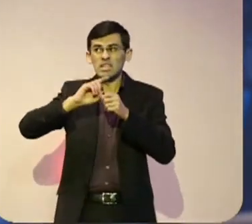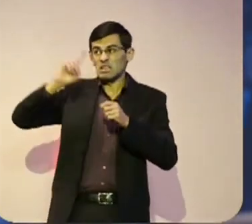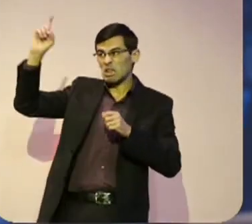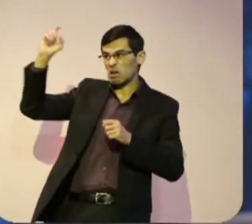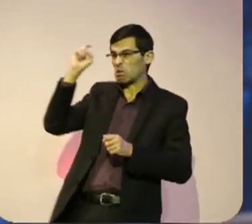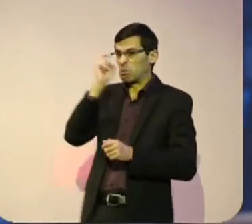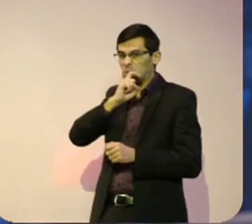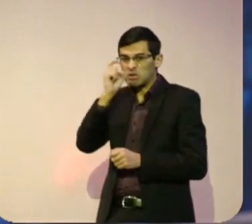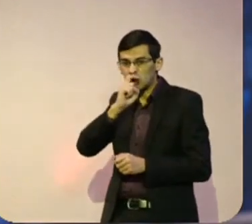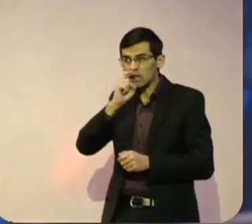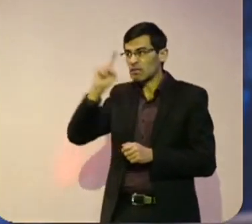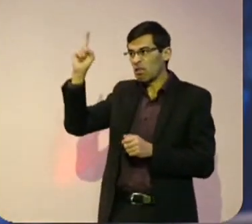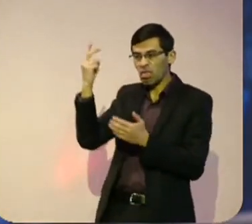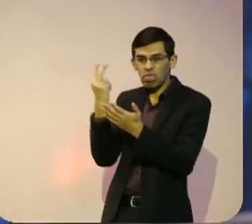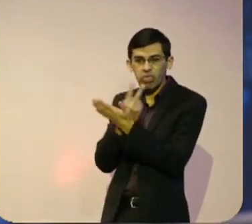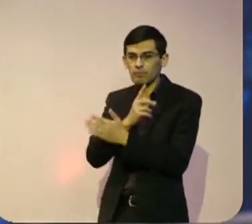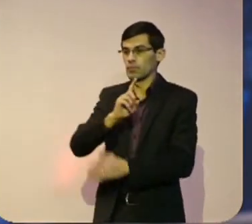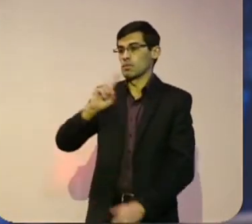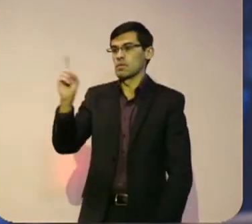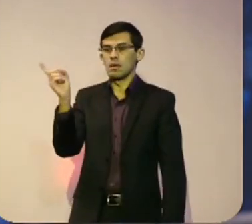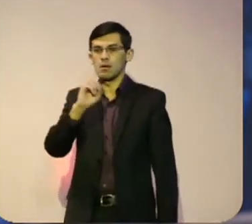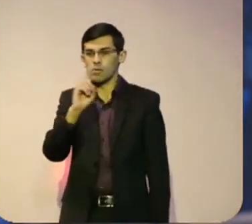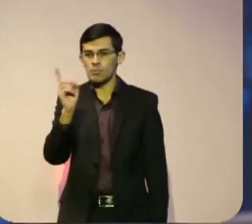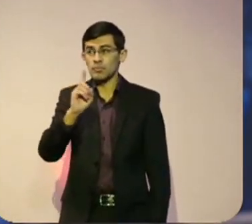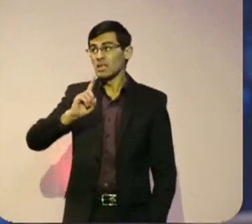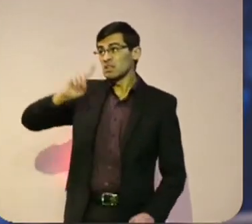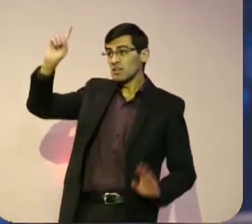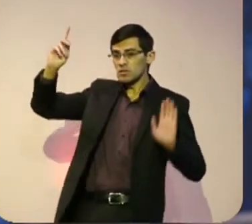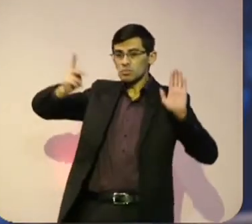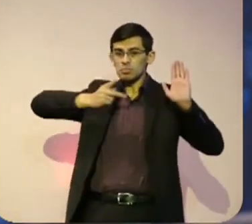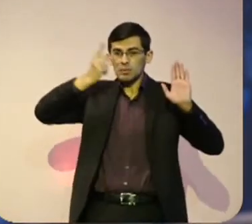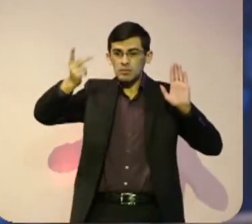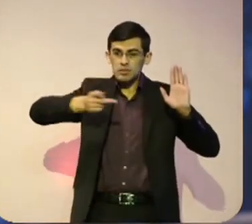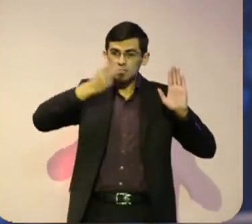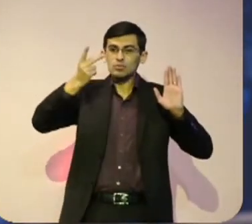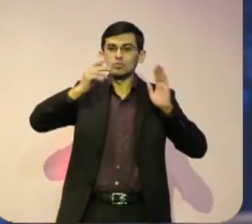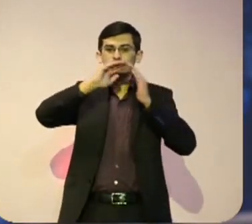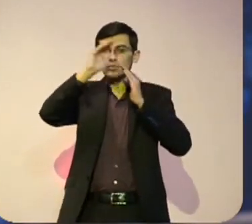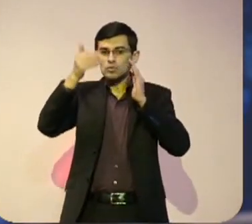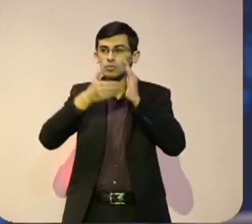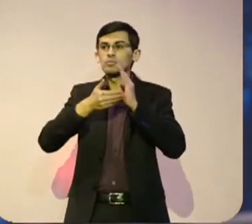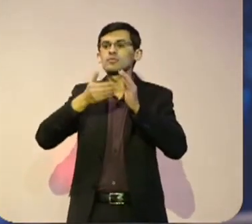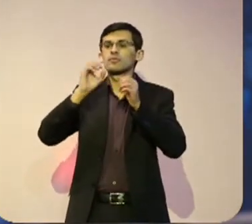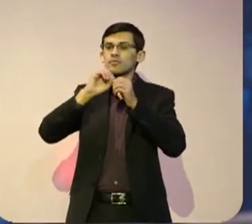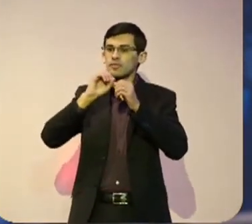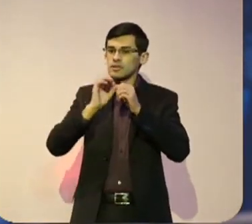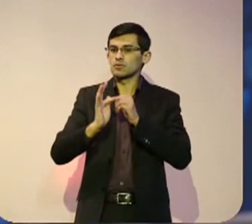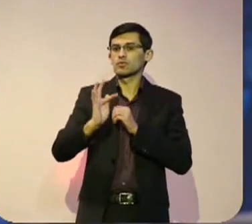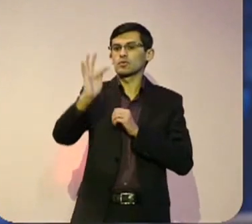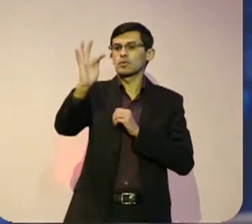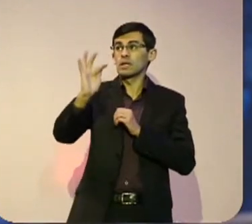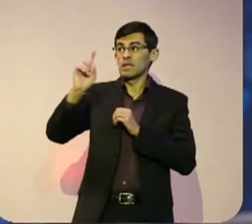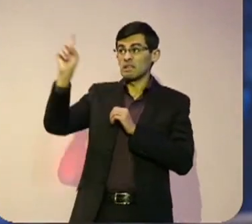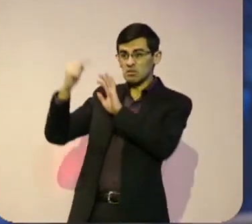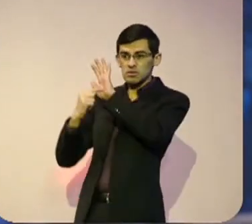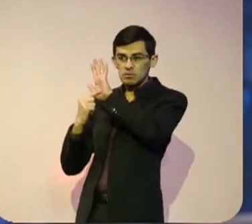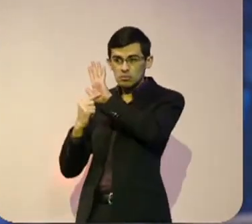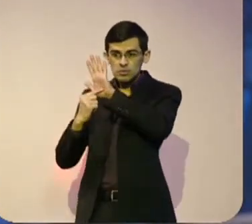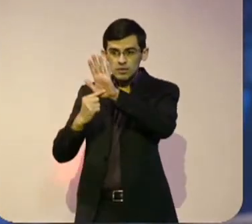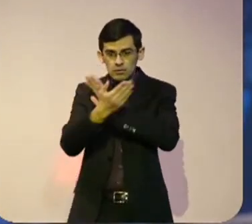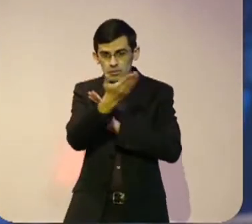homem para furar comigo e com você naquilo que Ele tem prometido para nós. Deus tem se revelado a você nesse